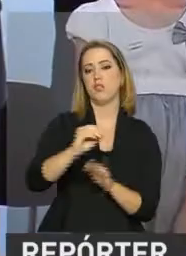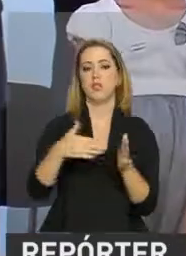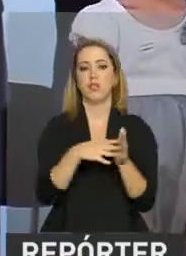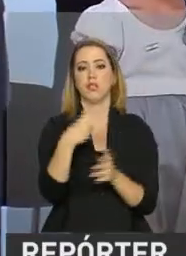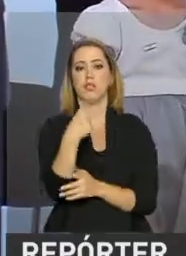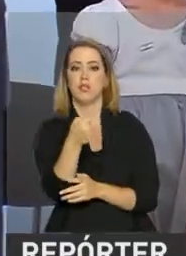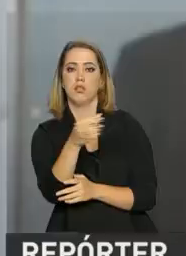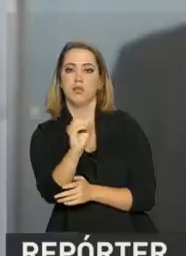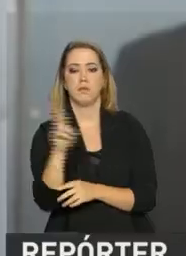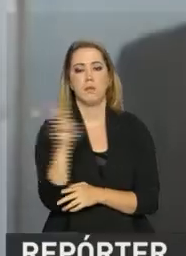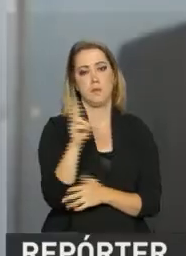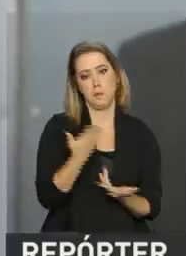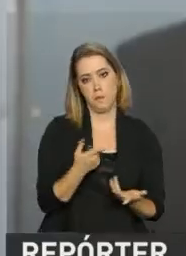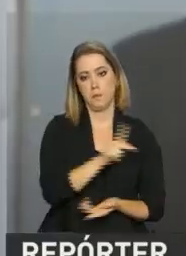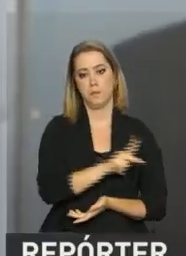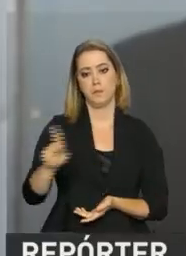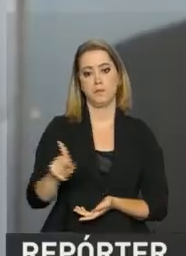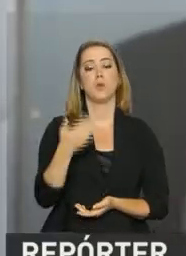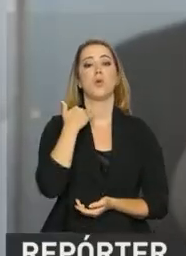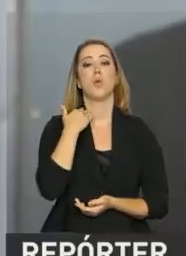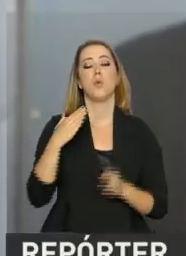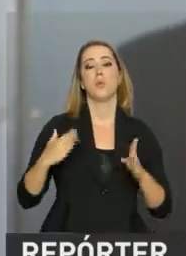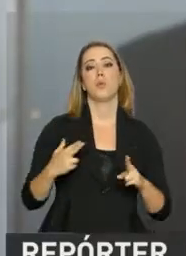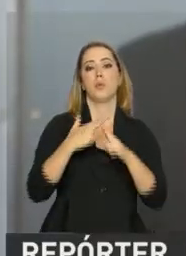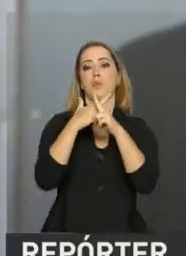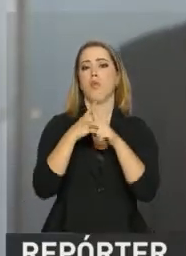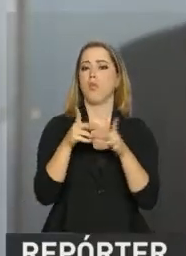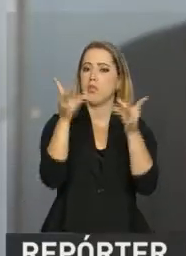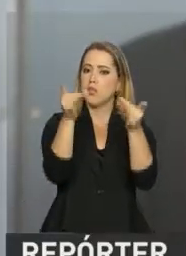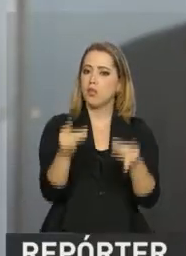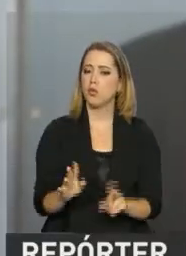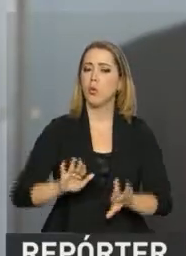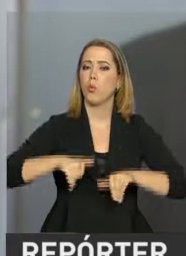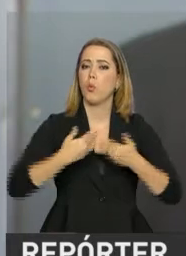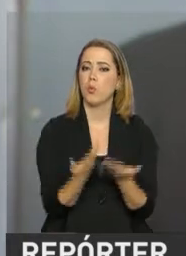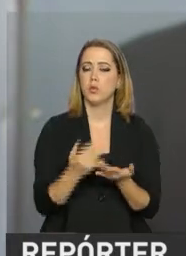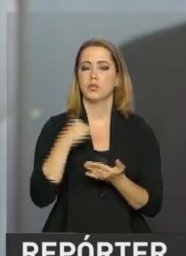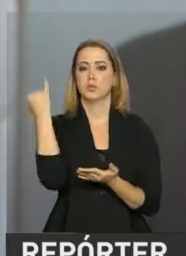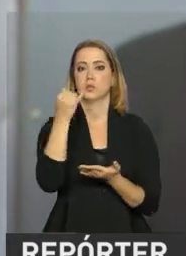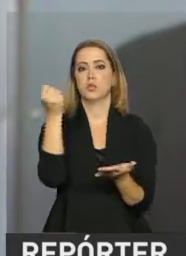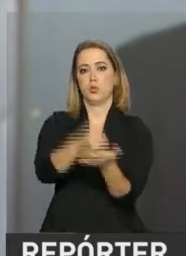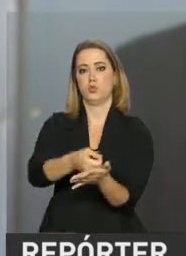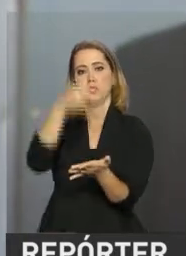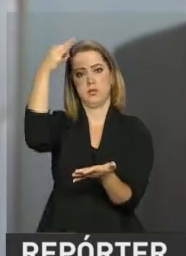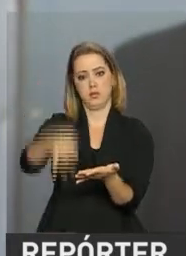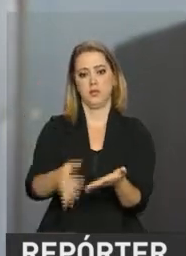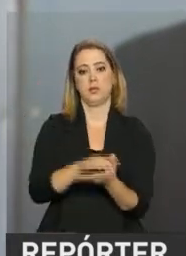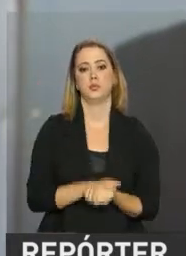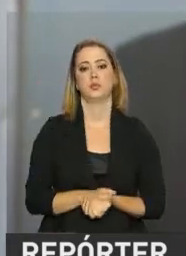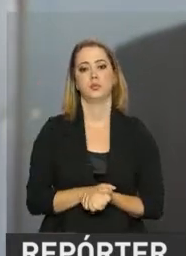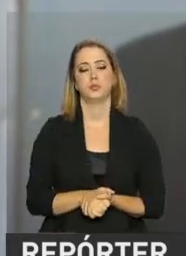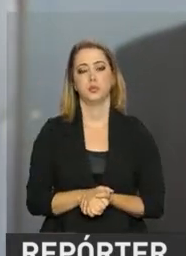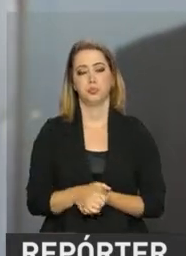270 reais o presidente da caixa destacou a importância de manter o pagamento em dia a lei de cuidar